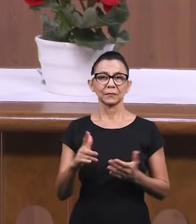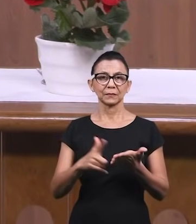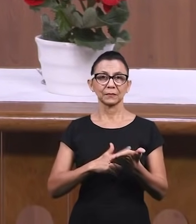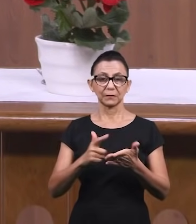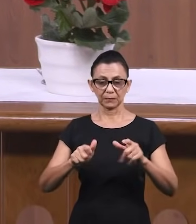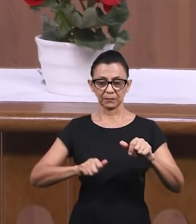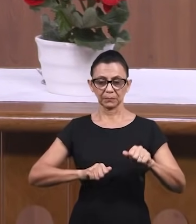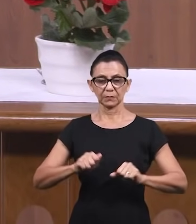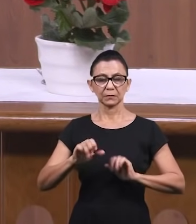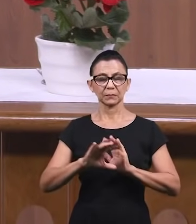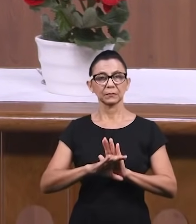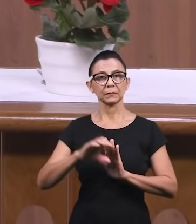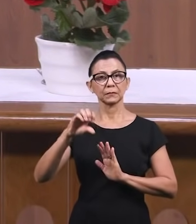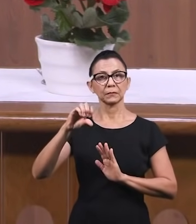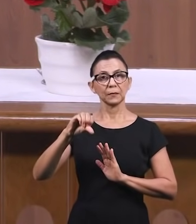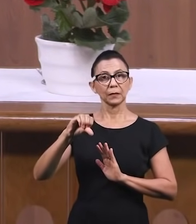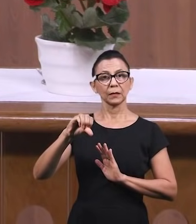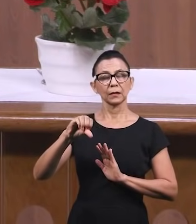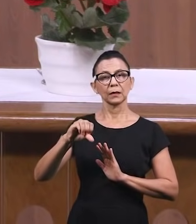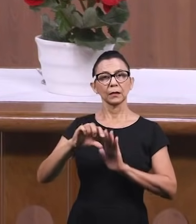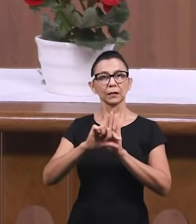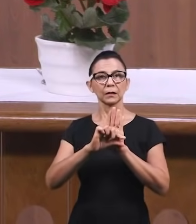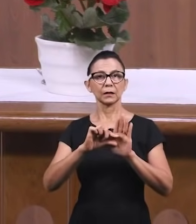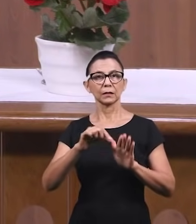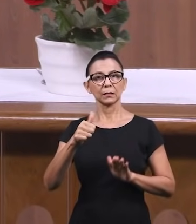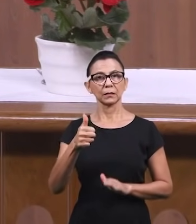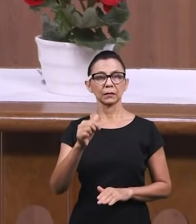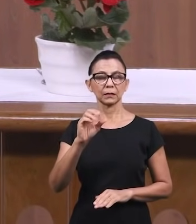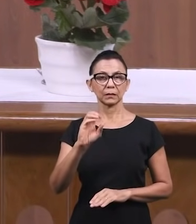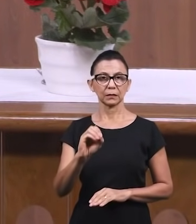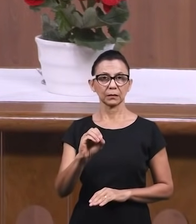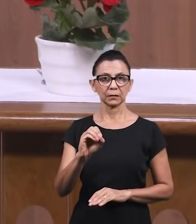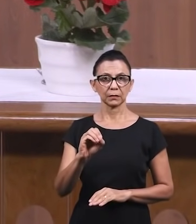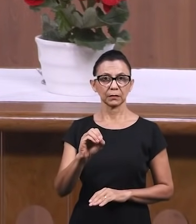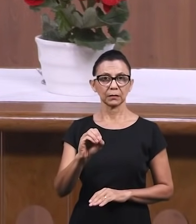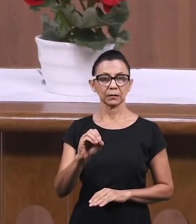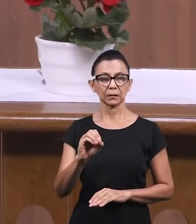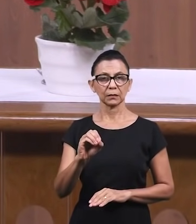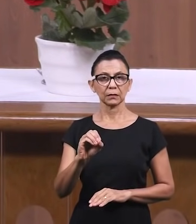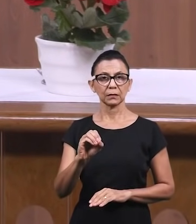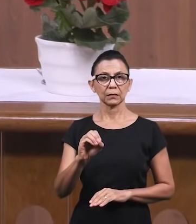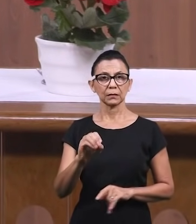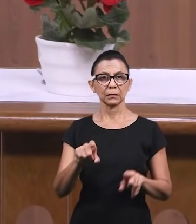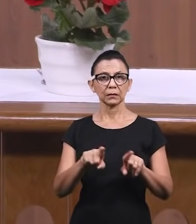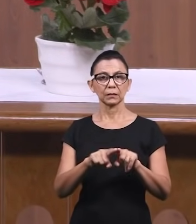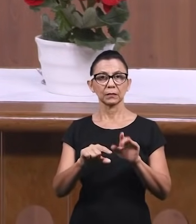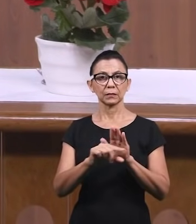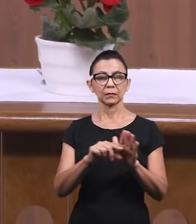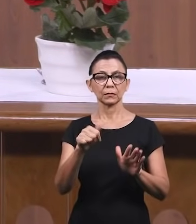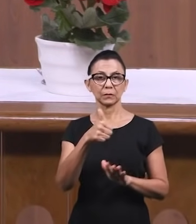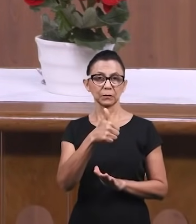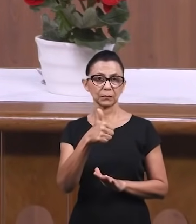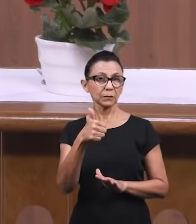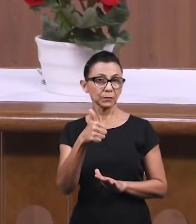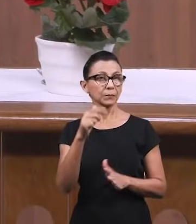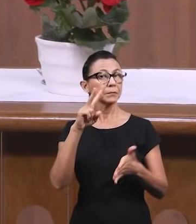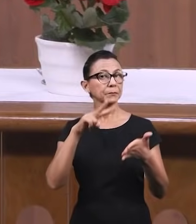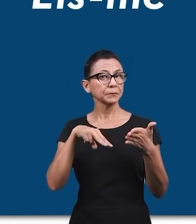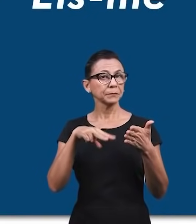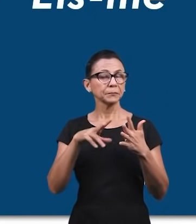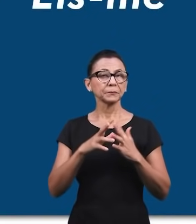no livro de Atos dos Apóstolos, capítulo 9, verso 10 e o verso de número